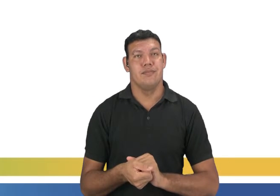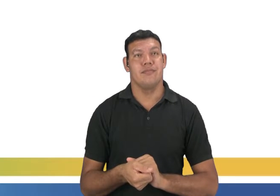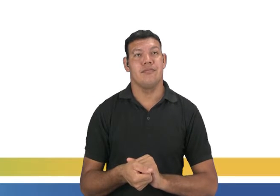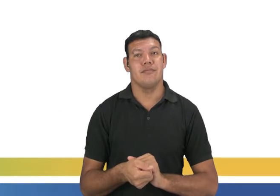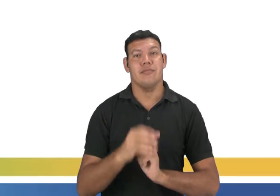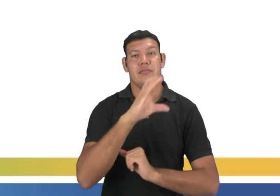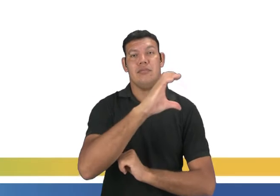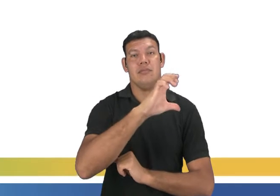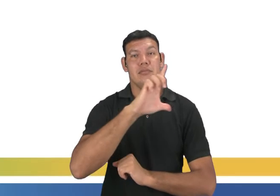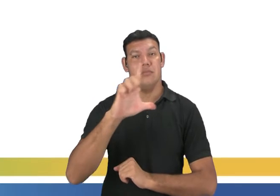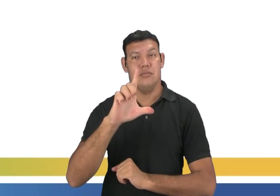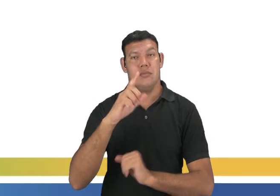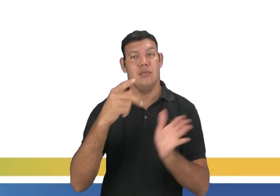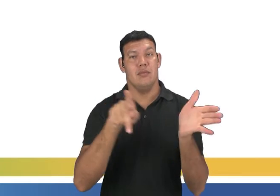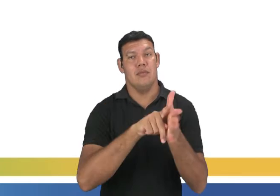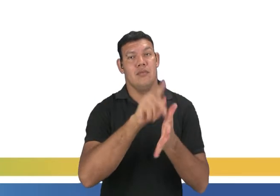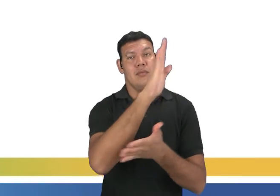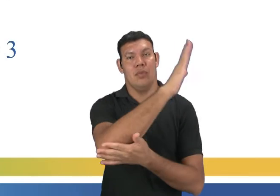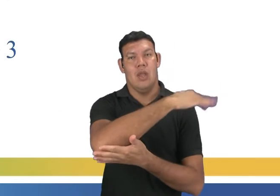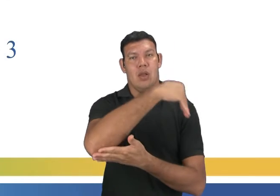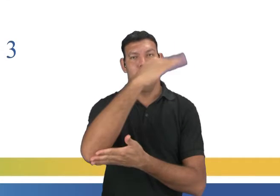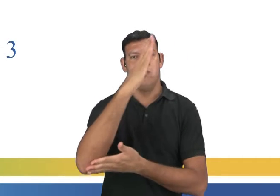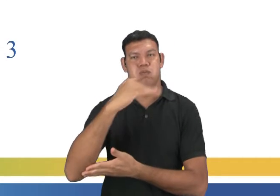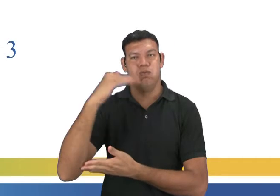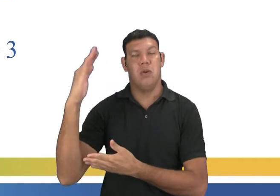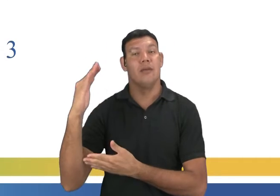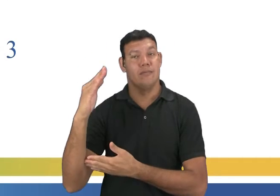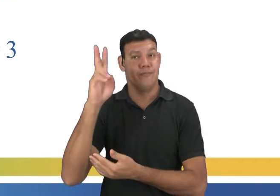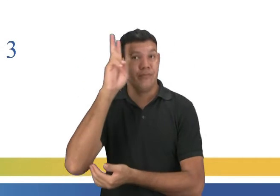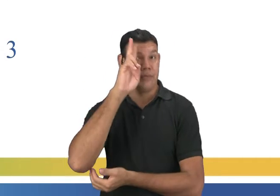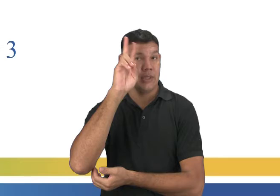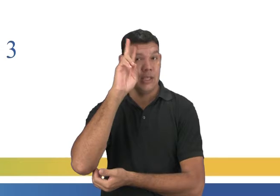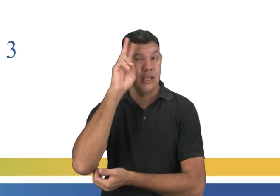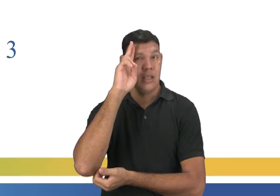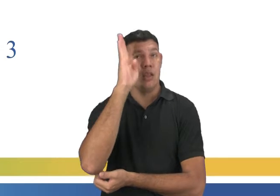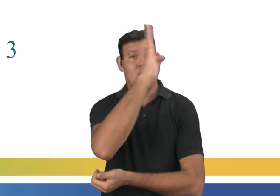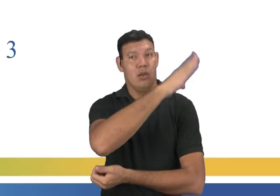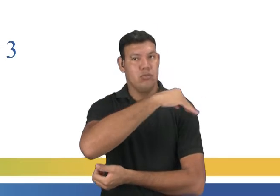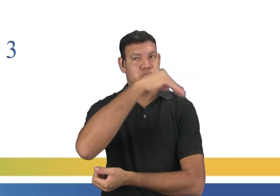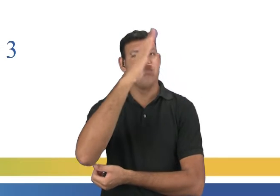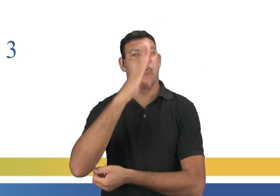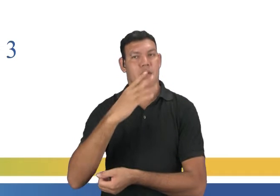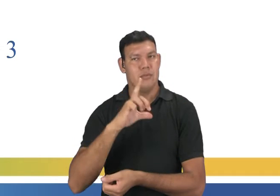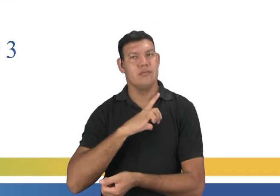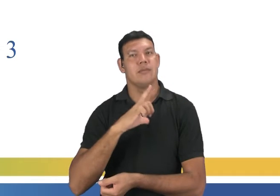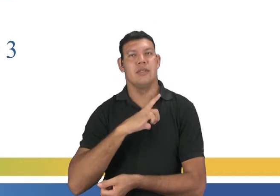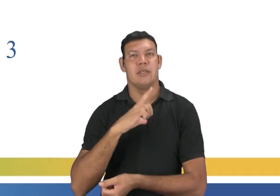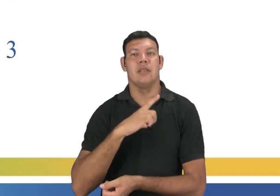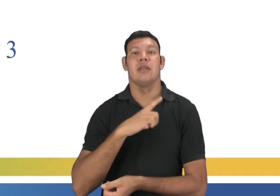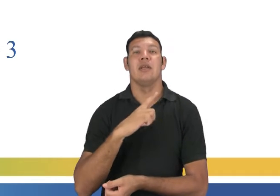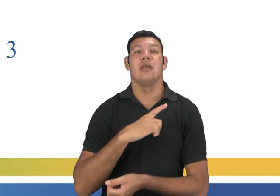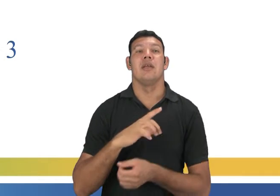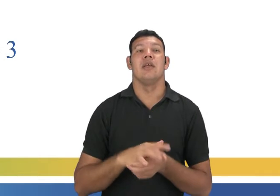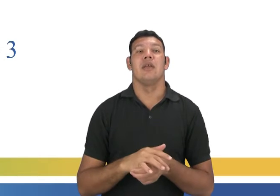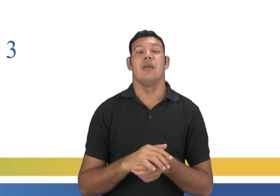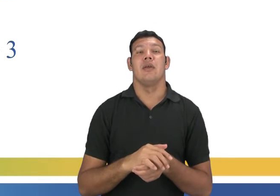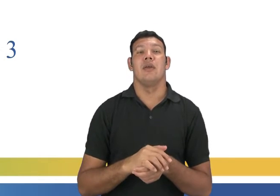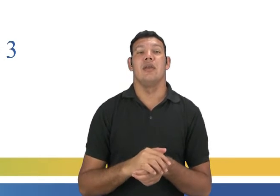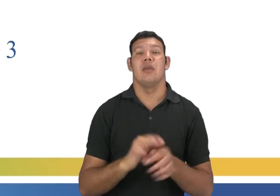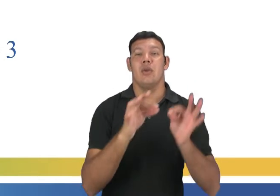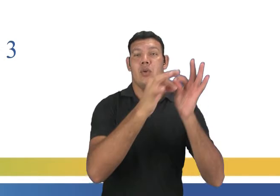as classificações das ondas. Lembrando, toda onda vai ter isso aí, pessoal, comprimento, amplitude e frequência,